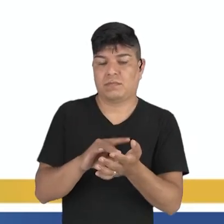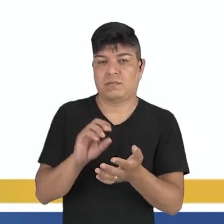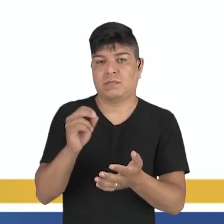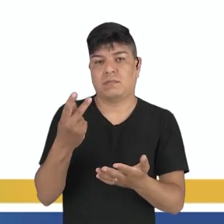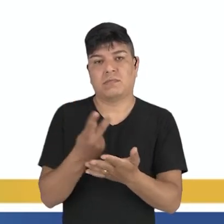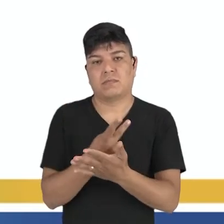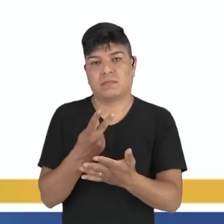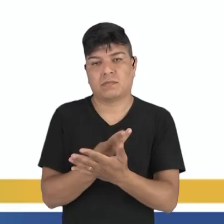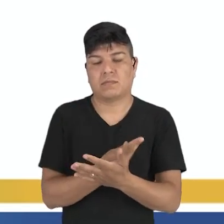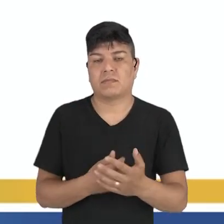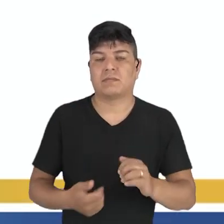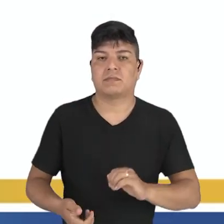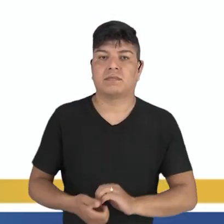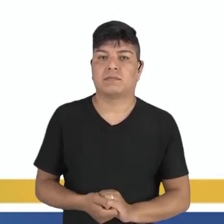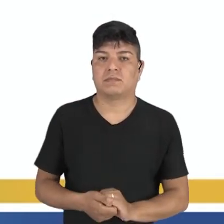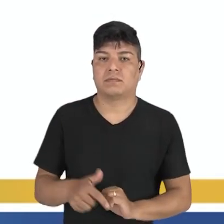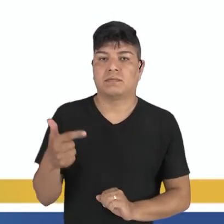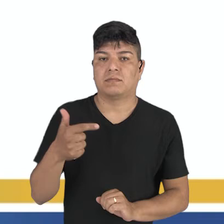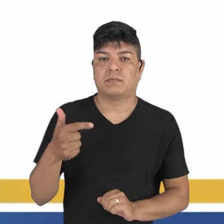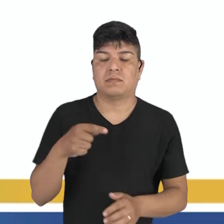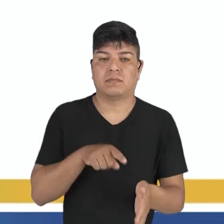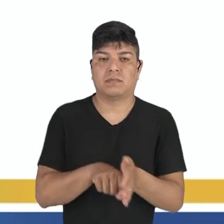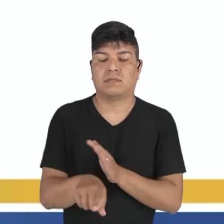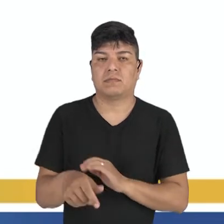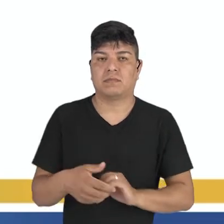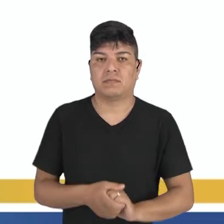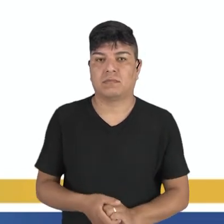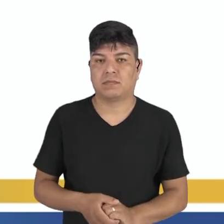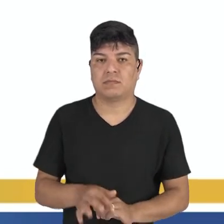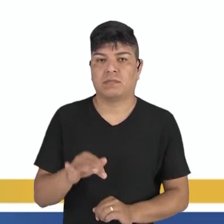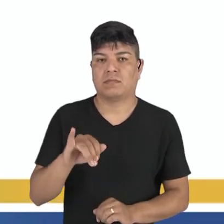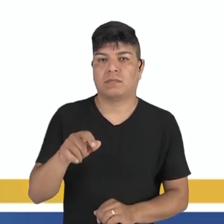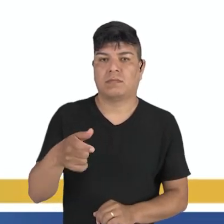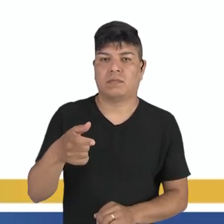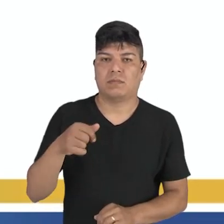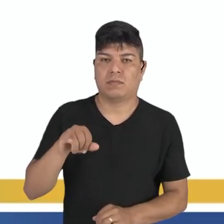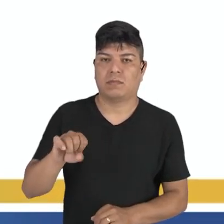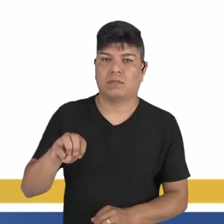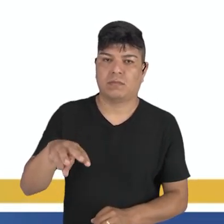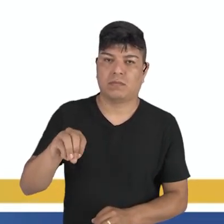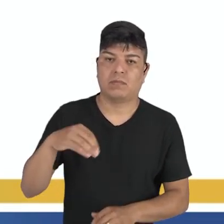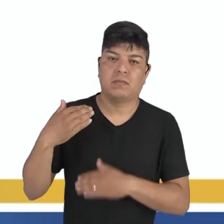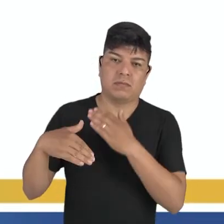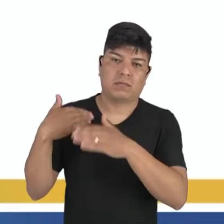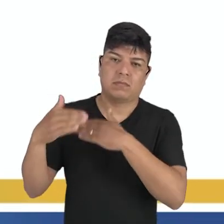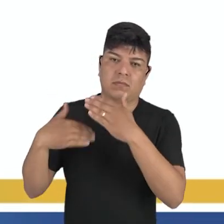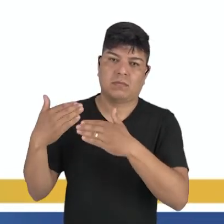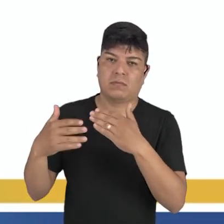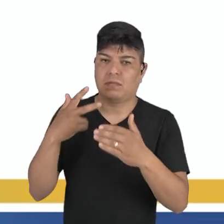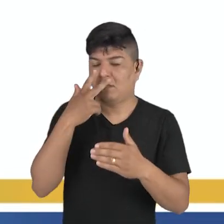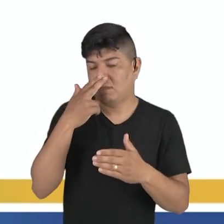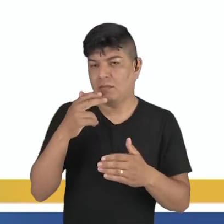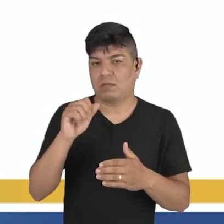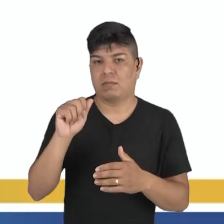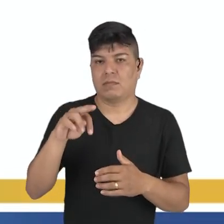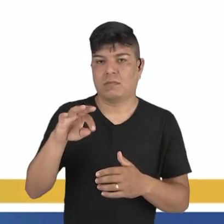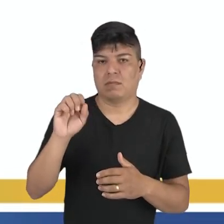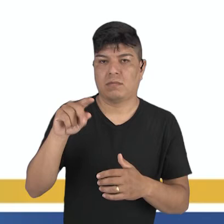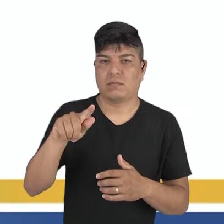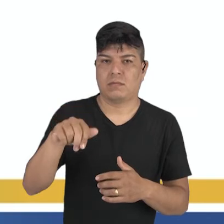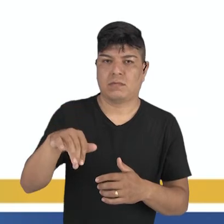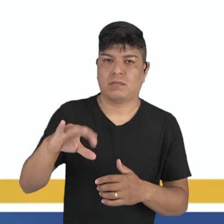como falsas. A segunda pergunta, o fixismo e o evolucionismo são correntes antagônicas? Lembra